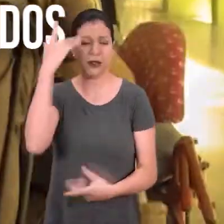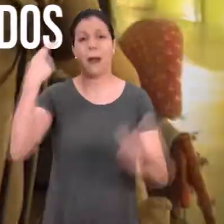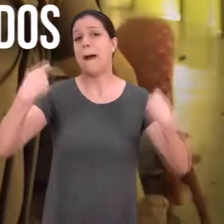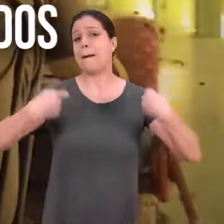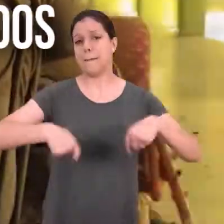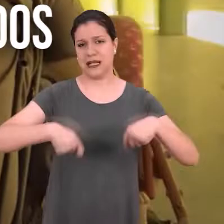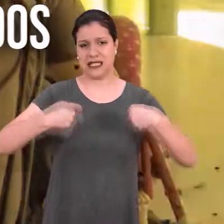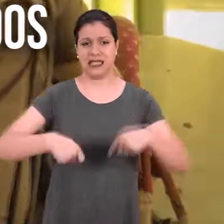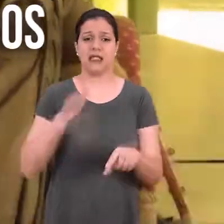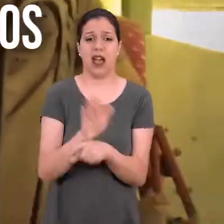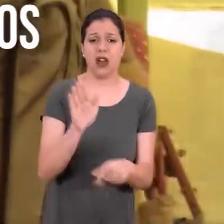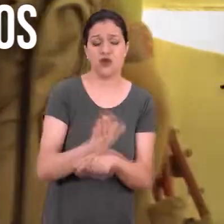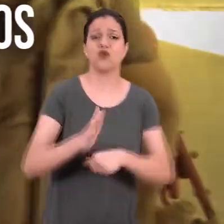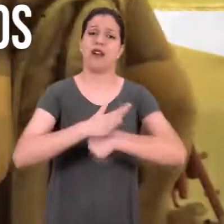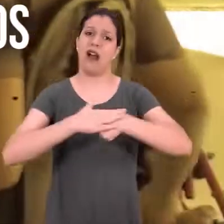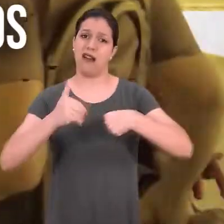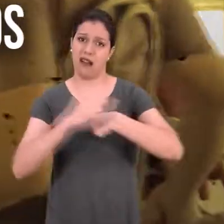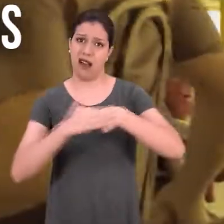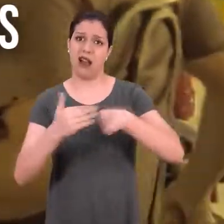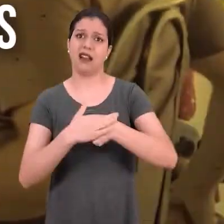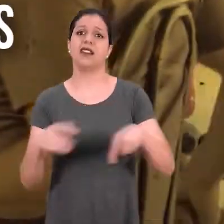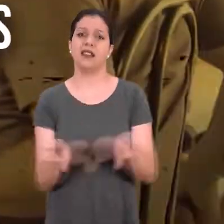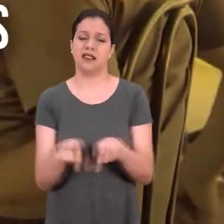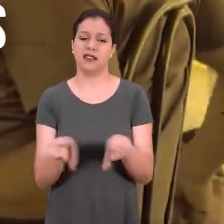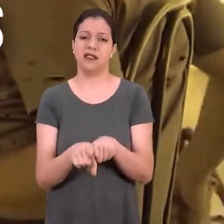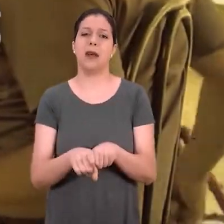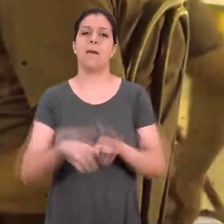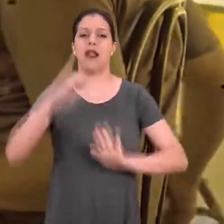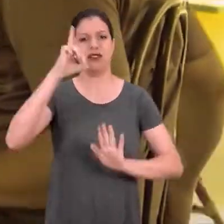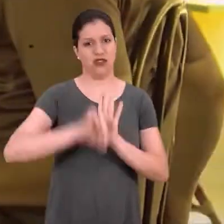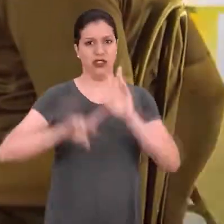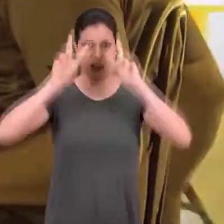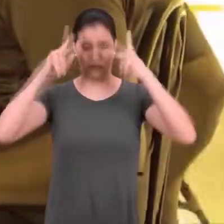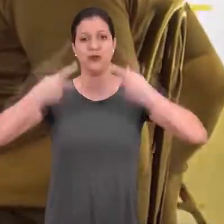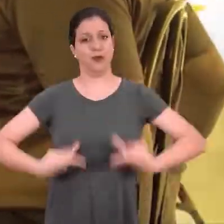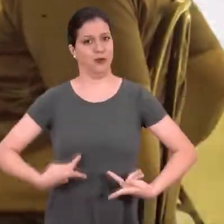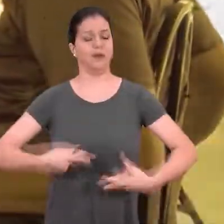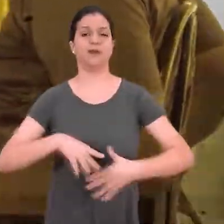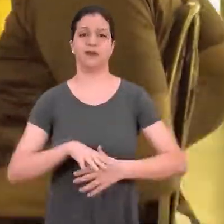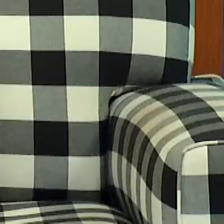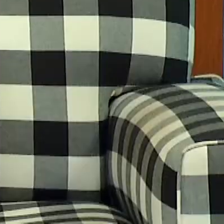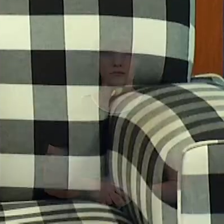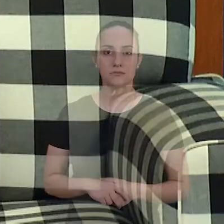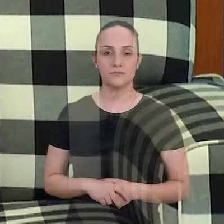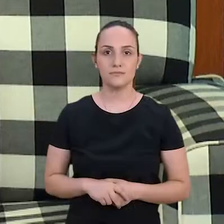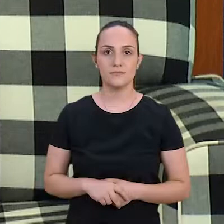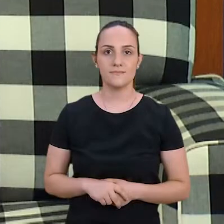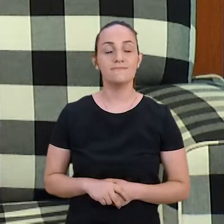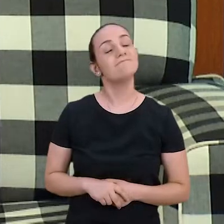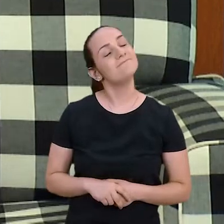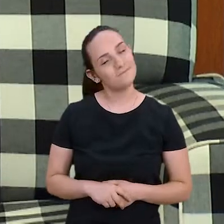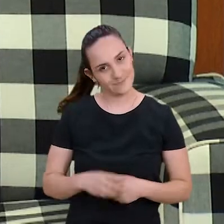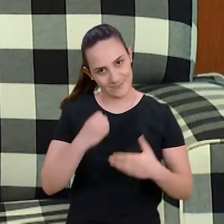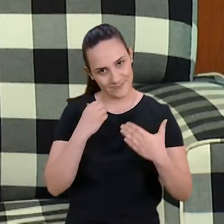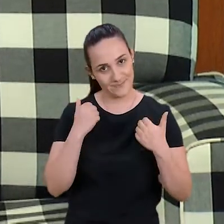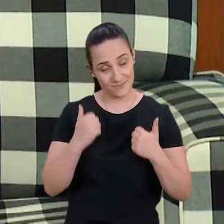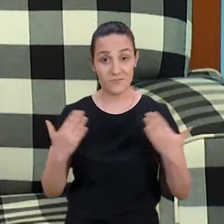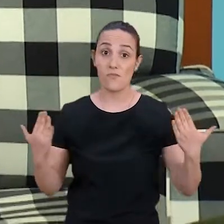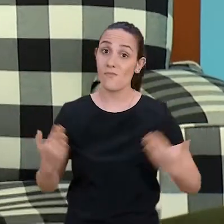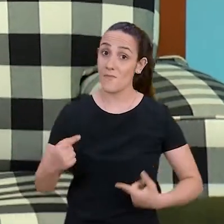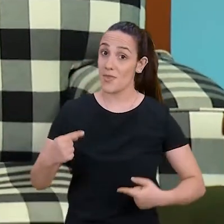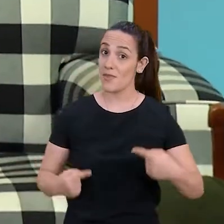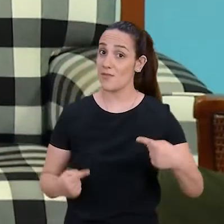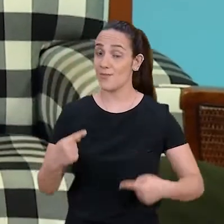que dependem da ajuda, do carinho do próximo e dos direitos humanos. Muito bem, e o bate-papo